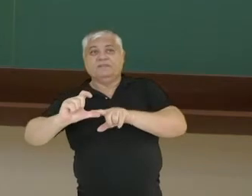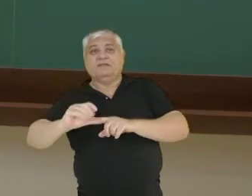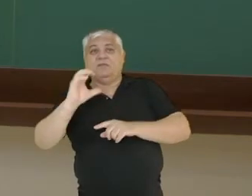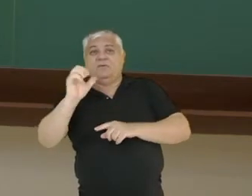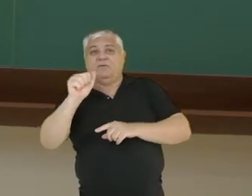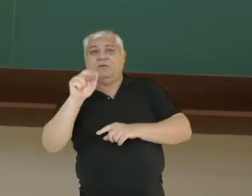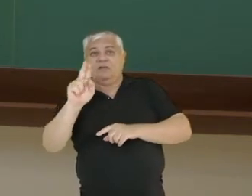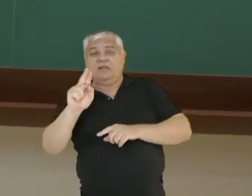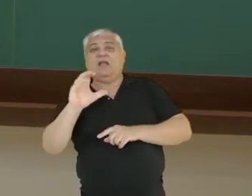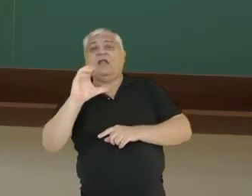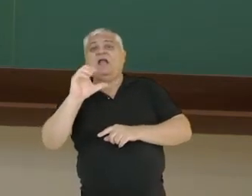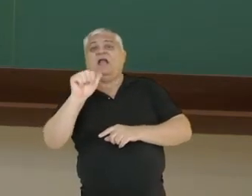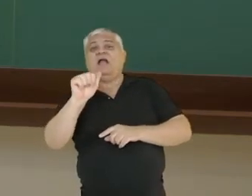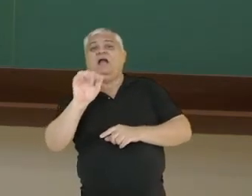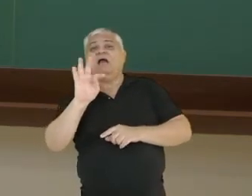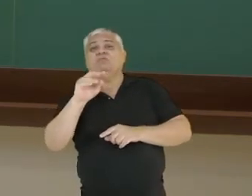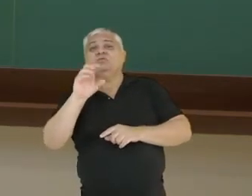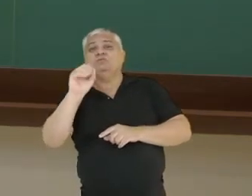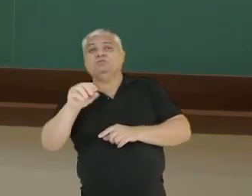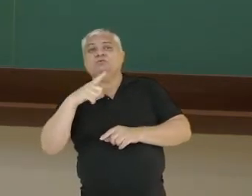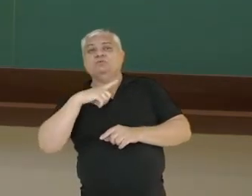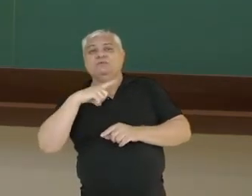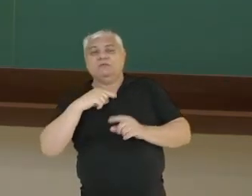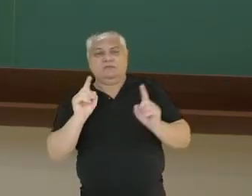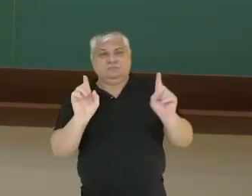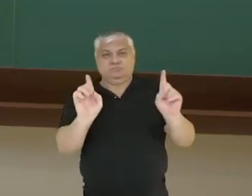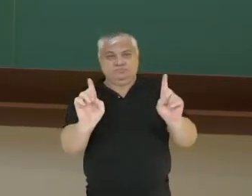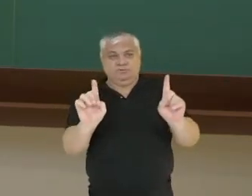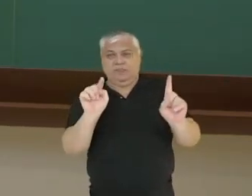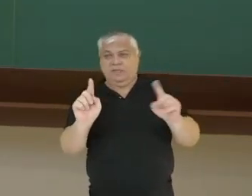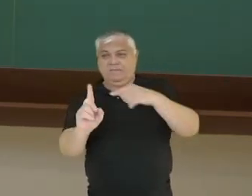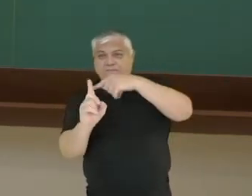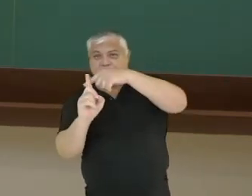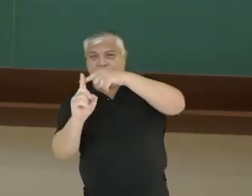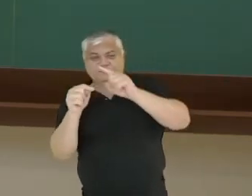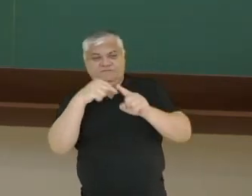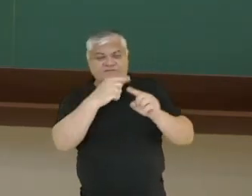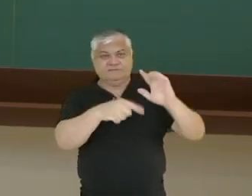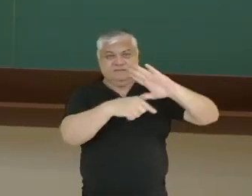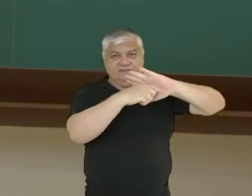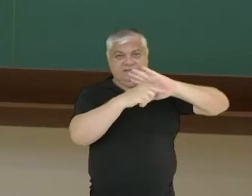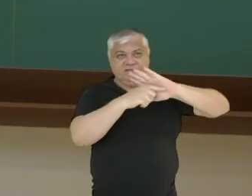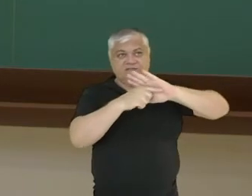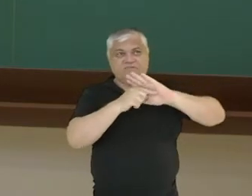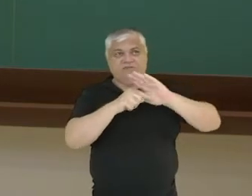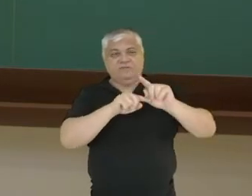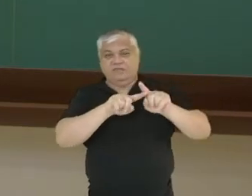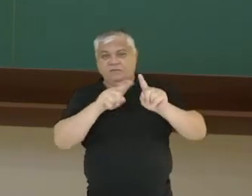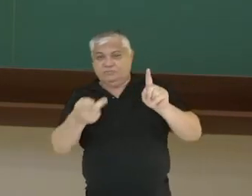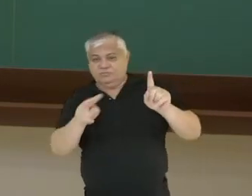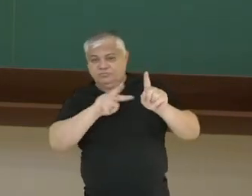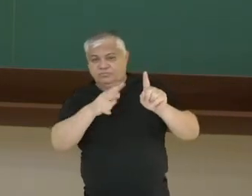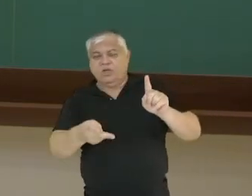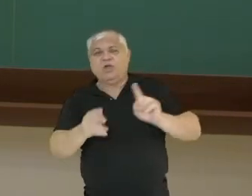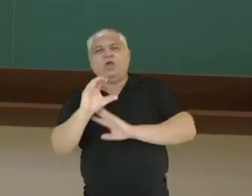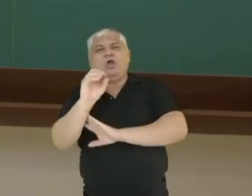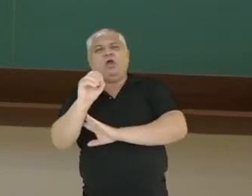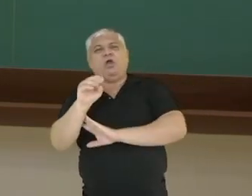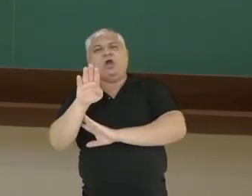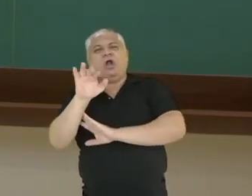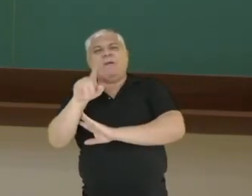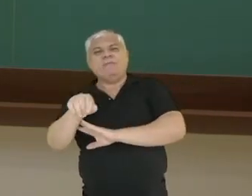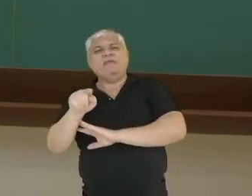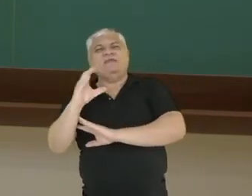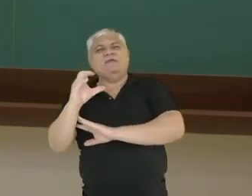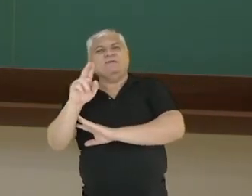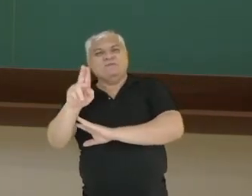a parte positiva, formada então pela cuba aqui, onde eu tenho a solução de sulfato de cobre e a plaquinha de cobre metálico,